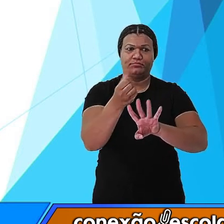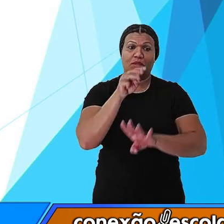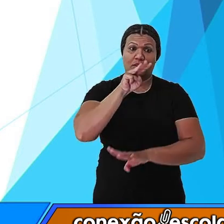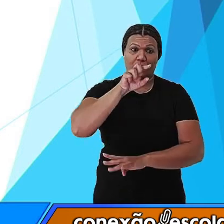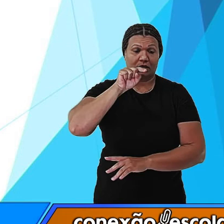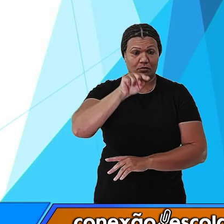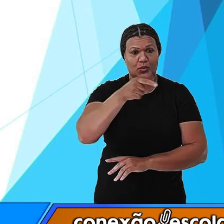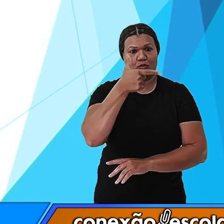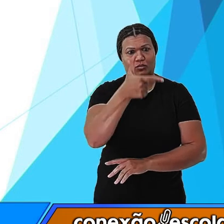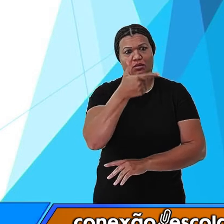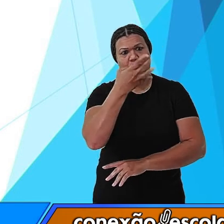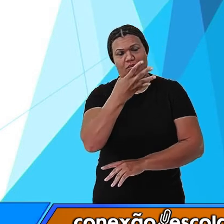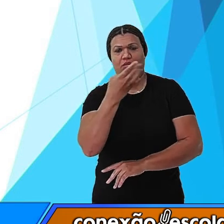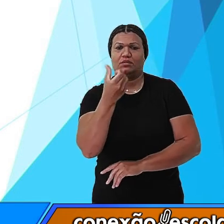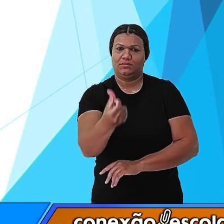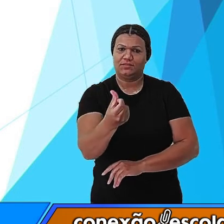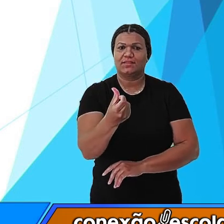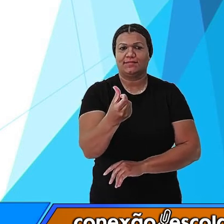3.246.